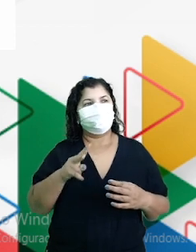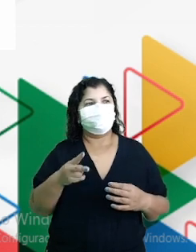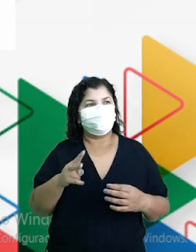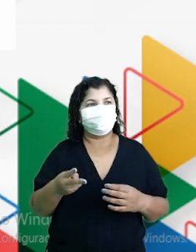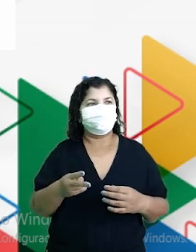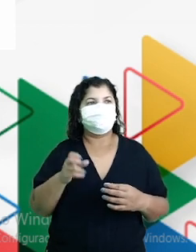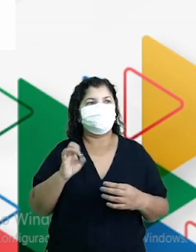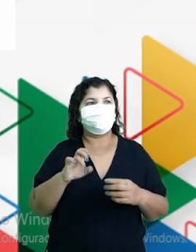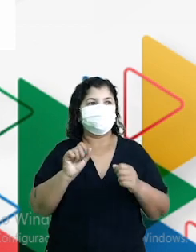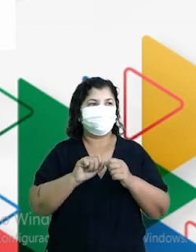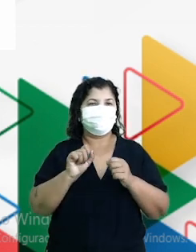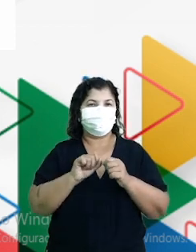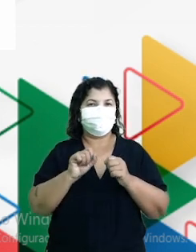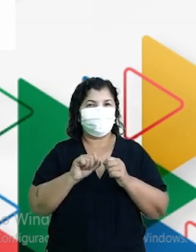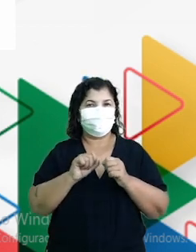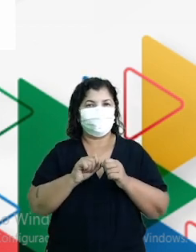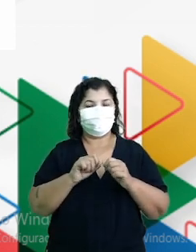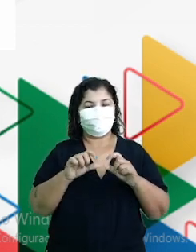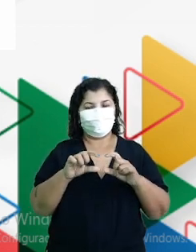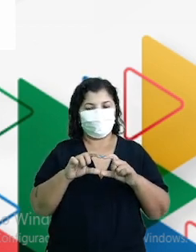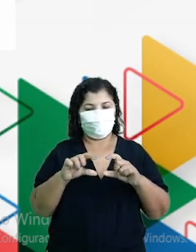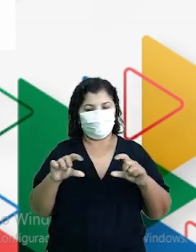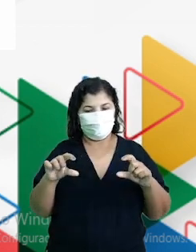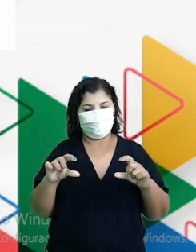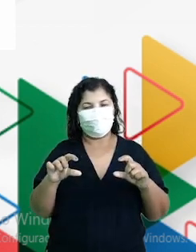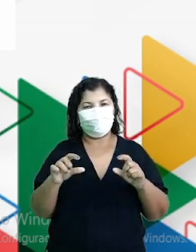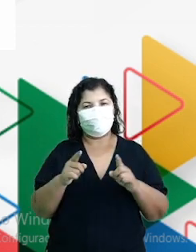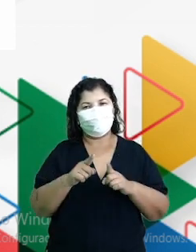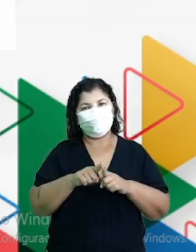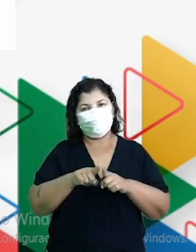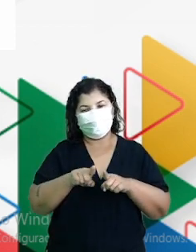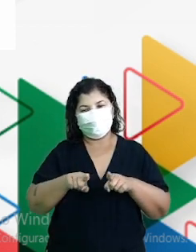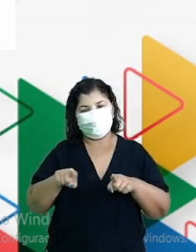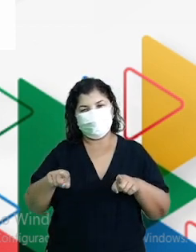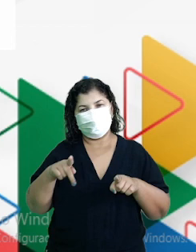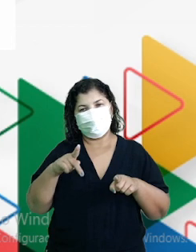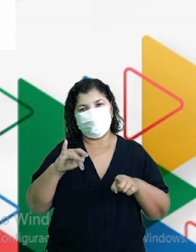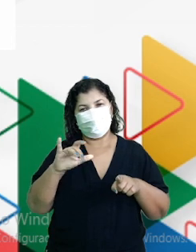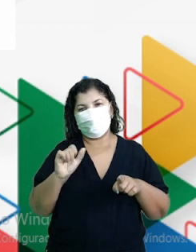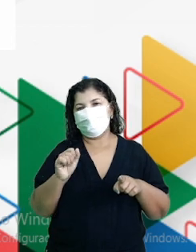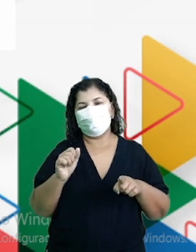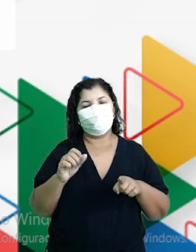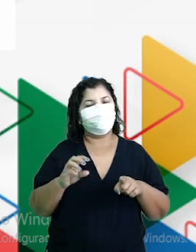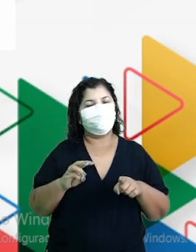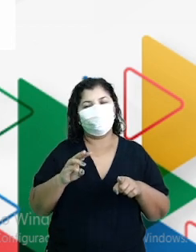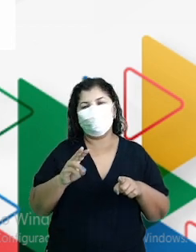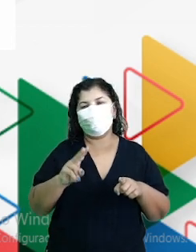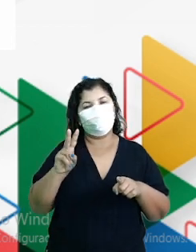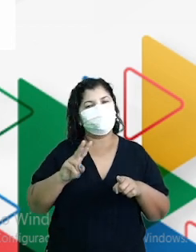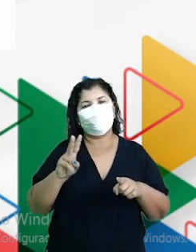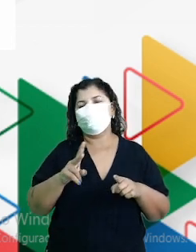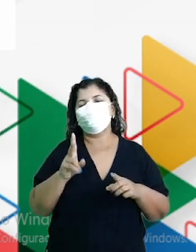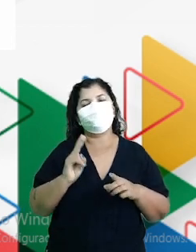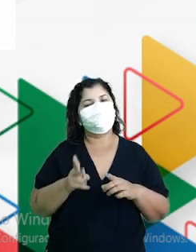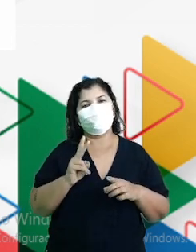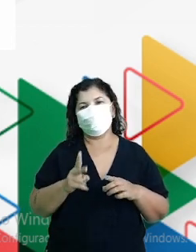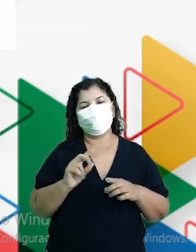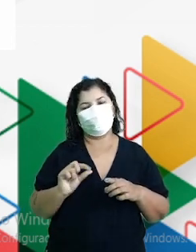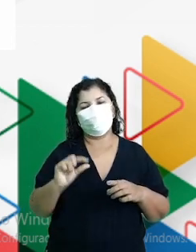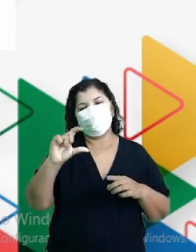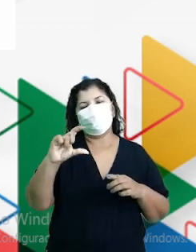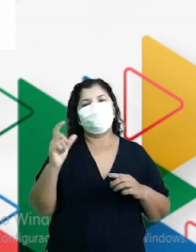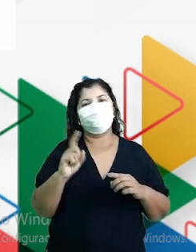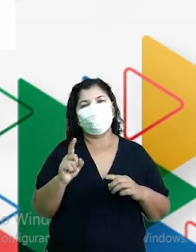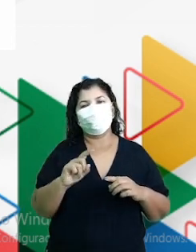uma associação em paralelo de pilhas, eu não aumento a voltagem permanece a mesma. O que eu